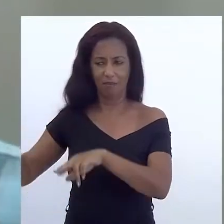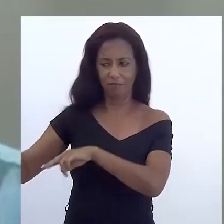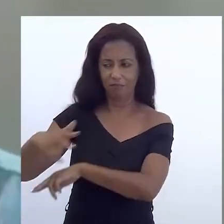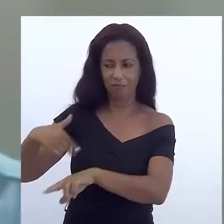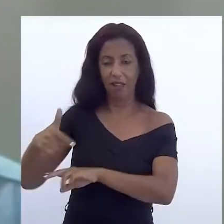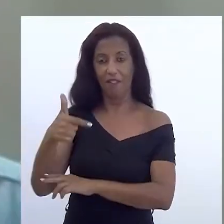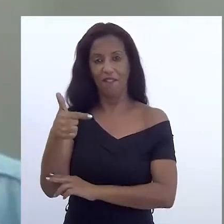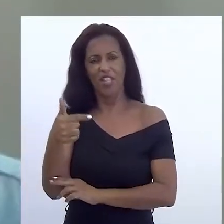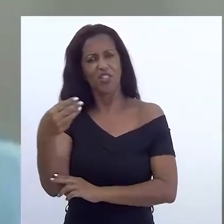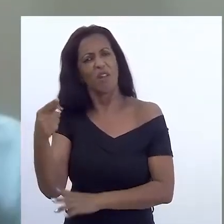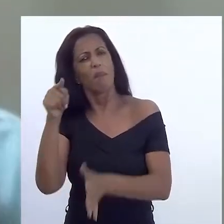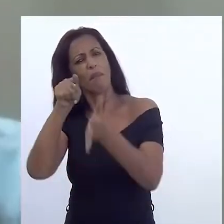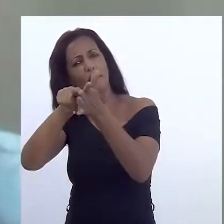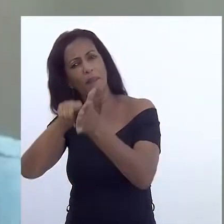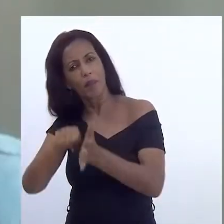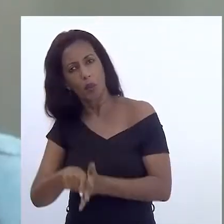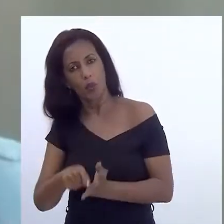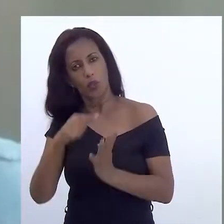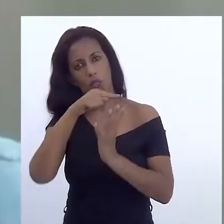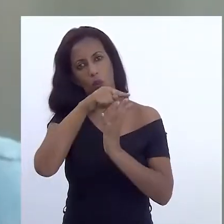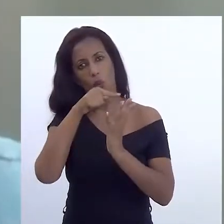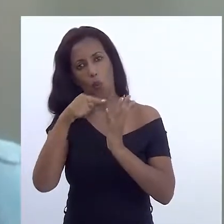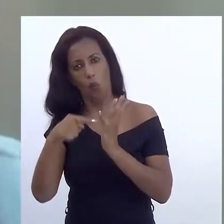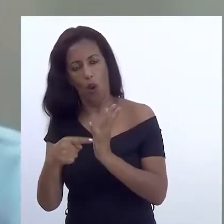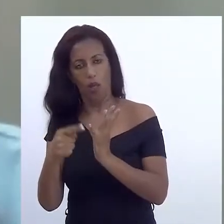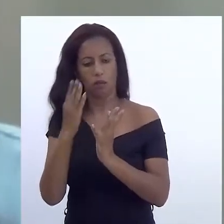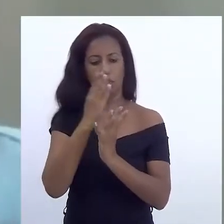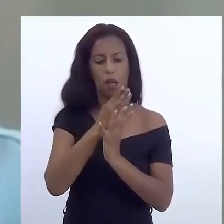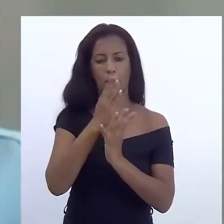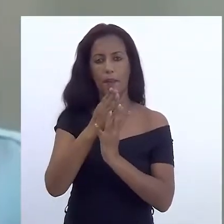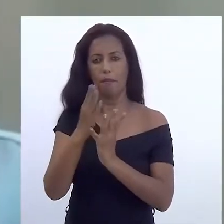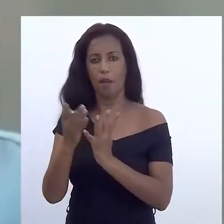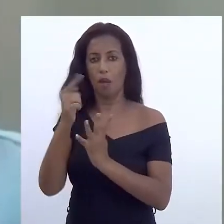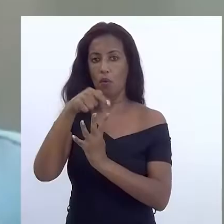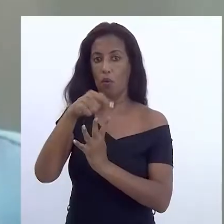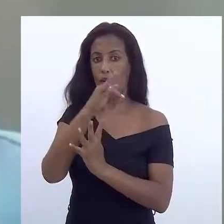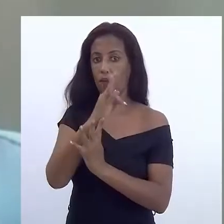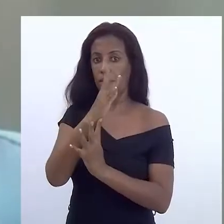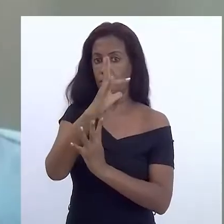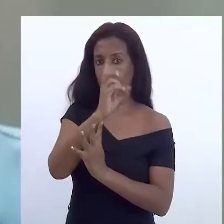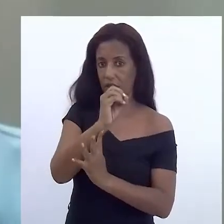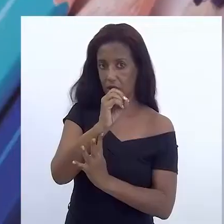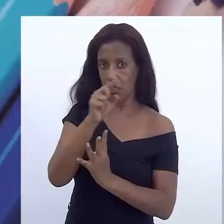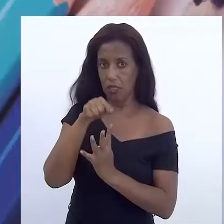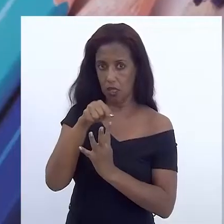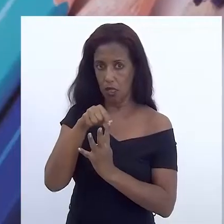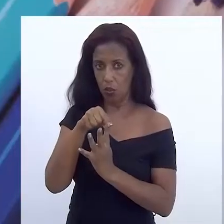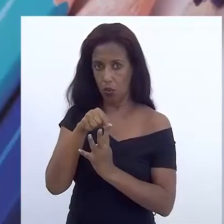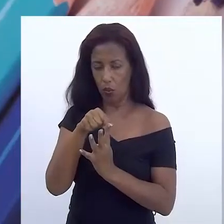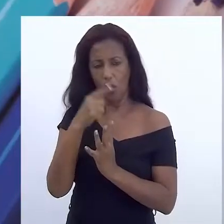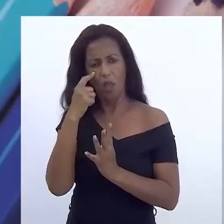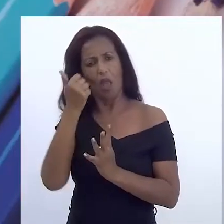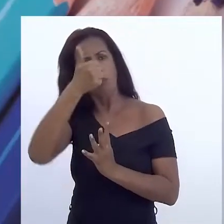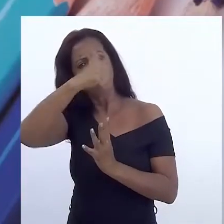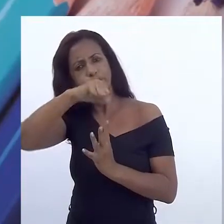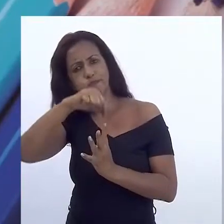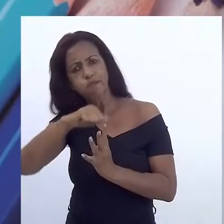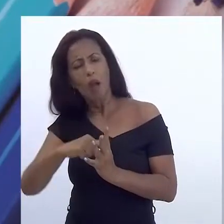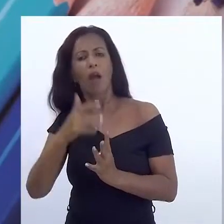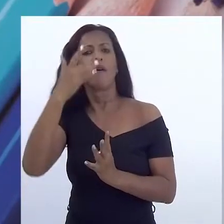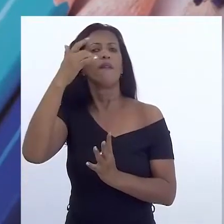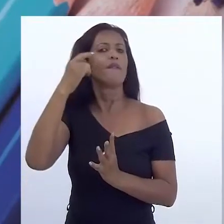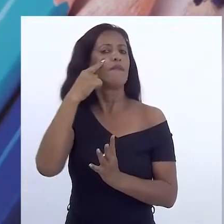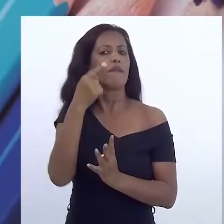de 23 perguntas em 4 blocos. Um domínio é o domínio físico, que é a triagem para a pessoa